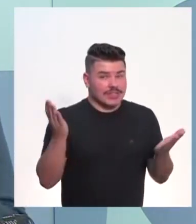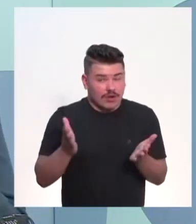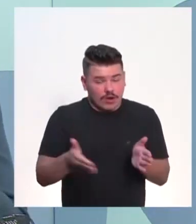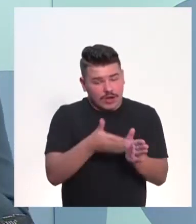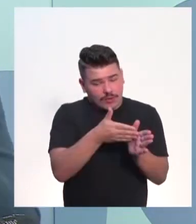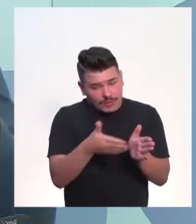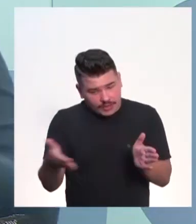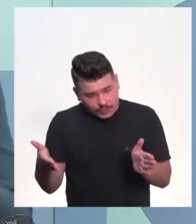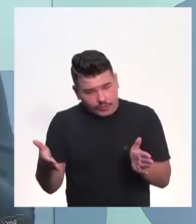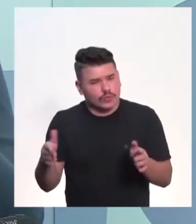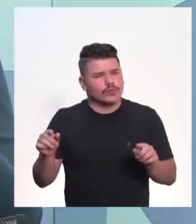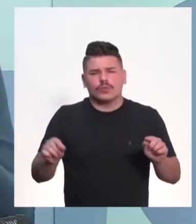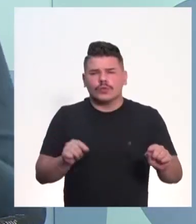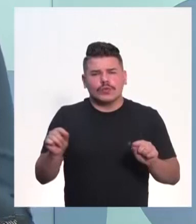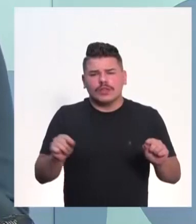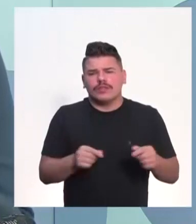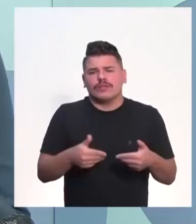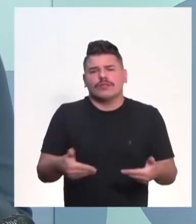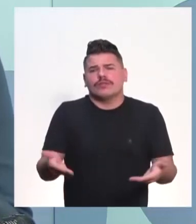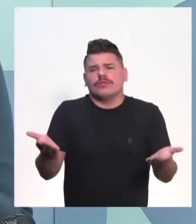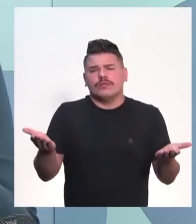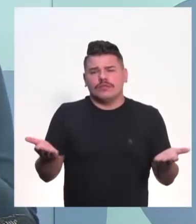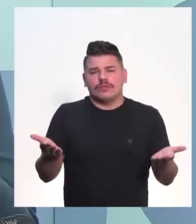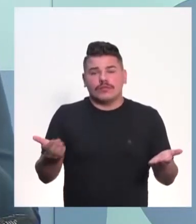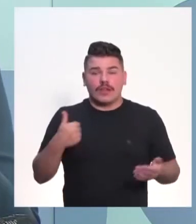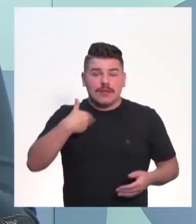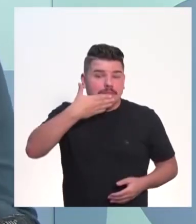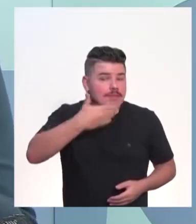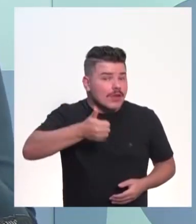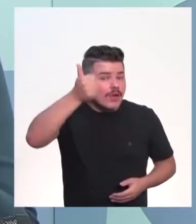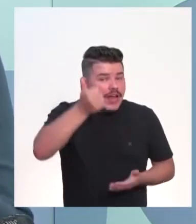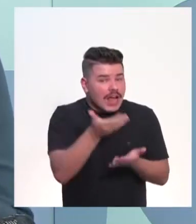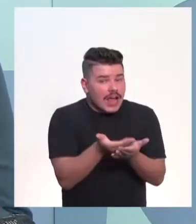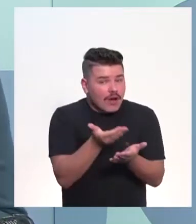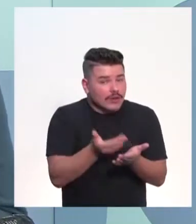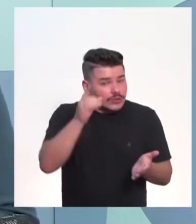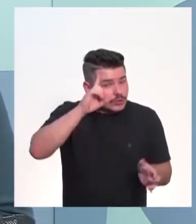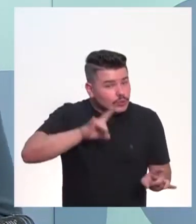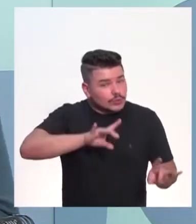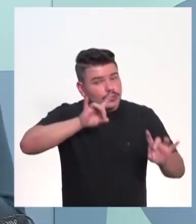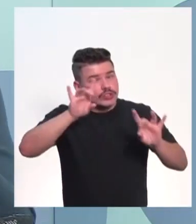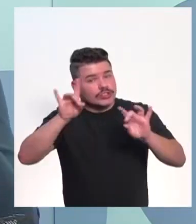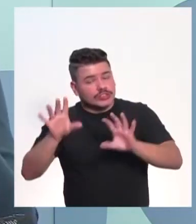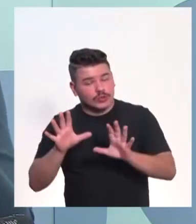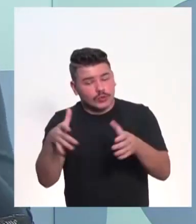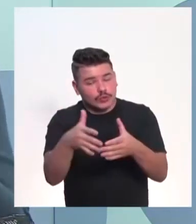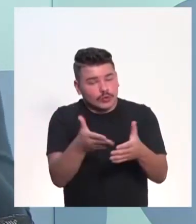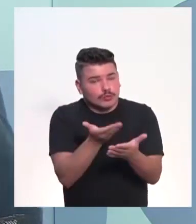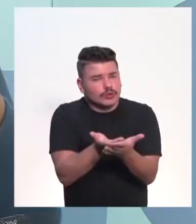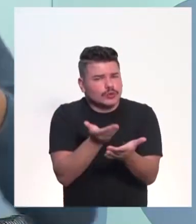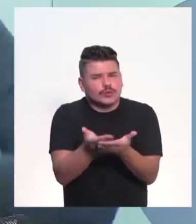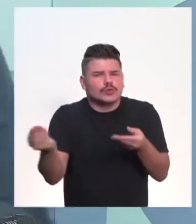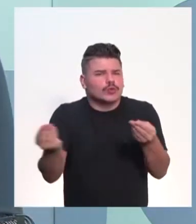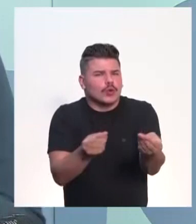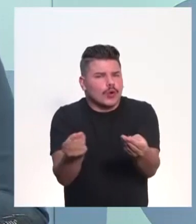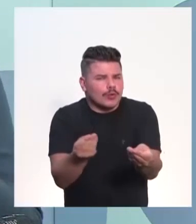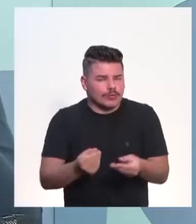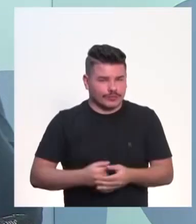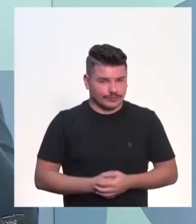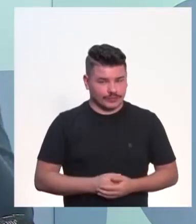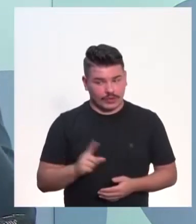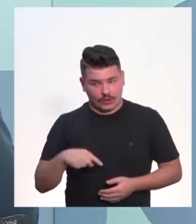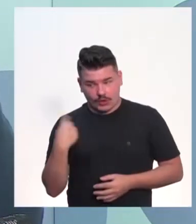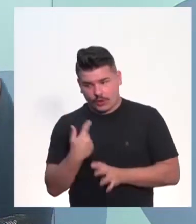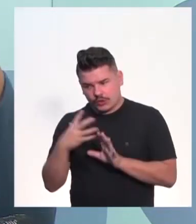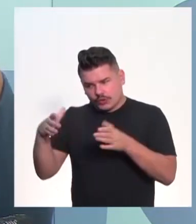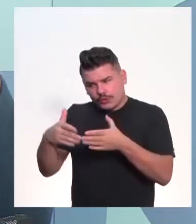atualmente, e entender como que a gente pode melhorar a nossa rotina de estudos. A ideia da gente